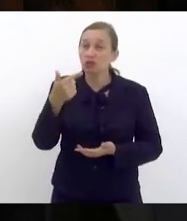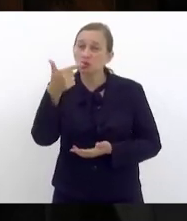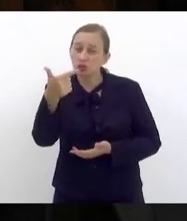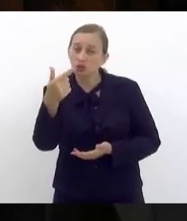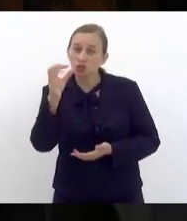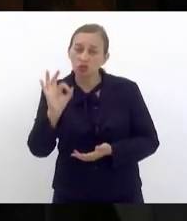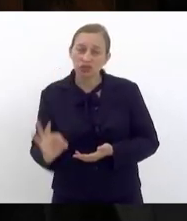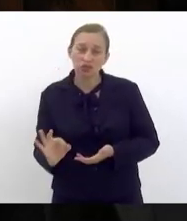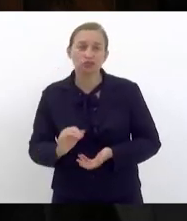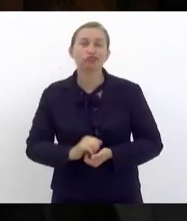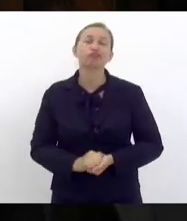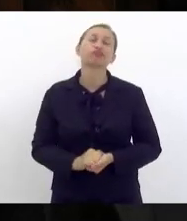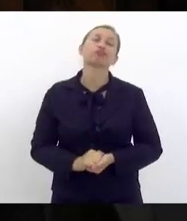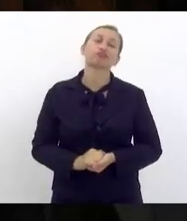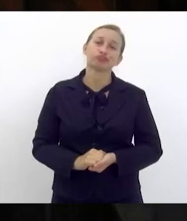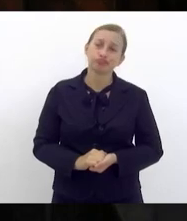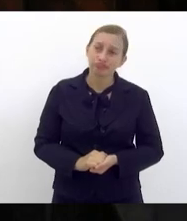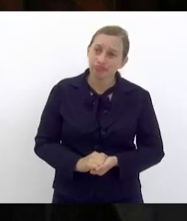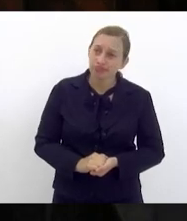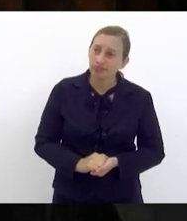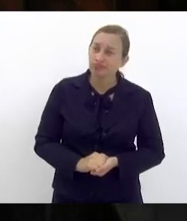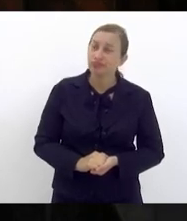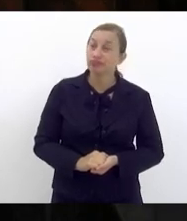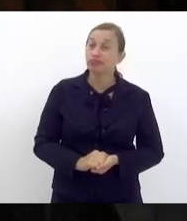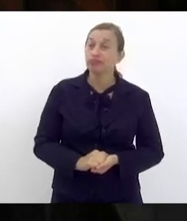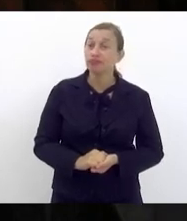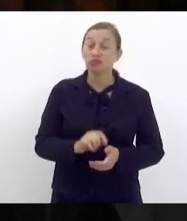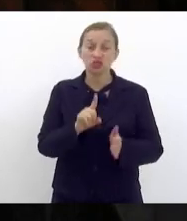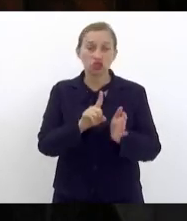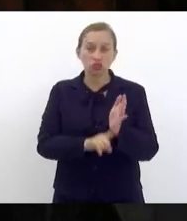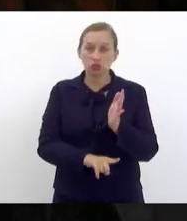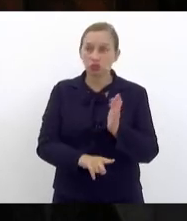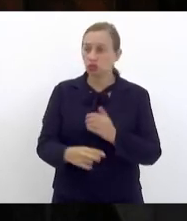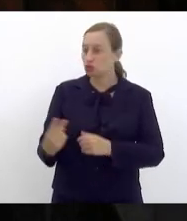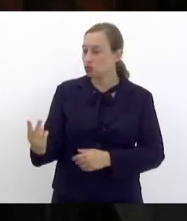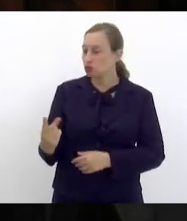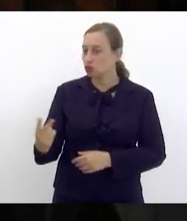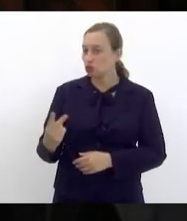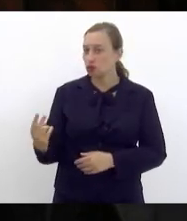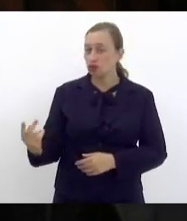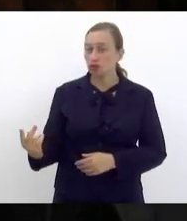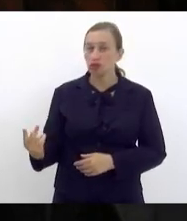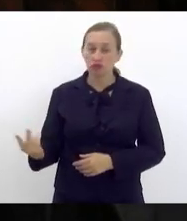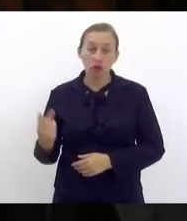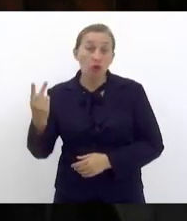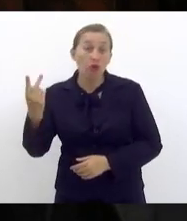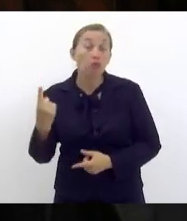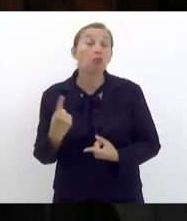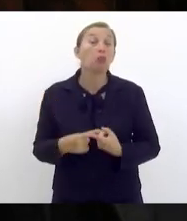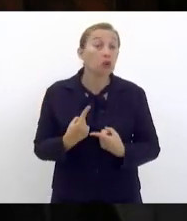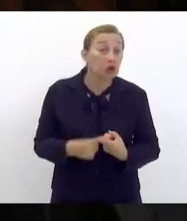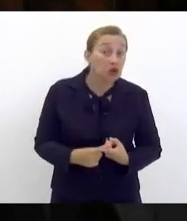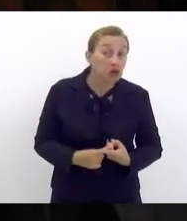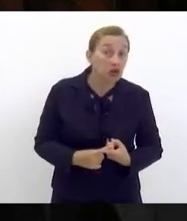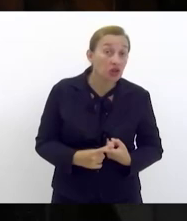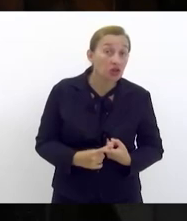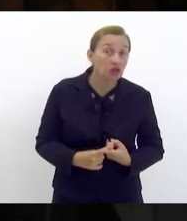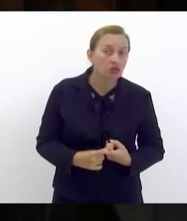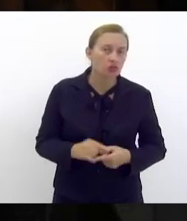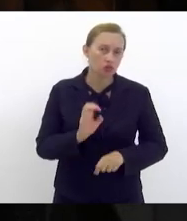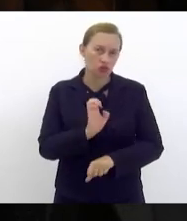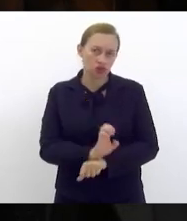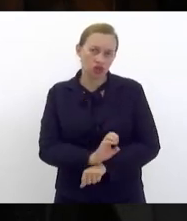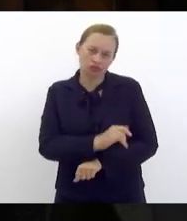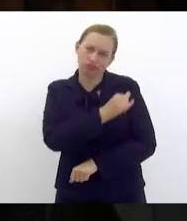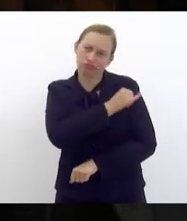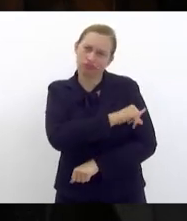5,2%. Então, vamos reduzir ambas as taxas, até porque um Estado como o